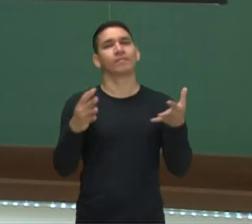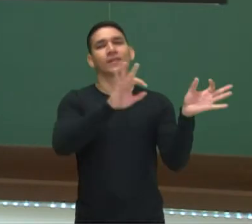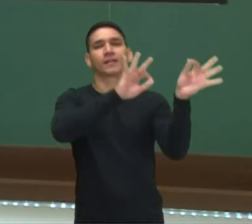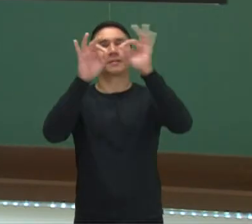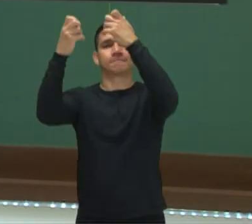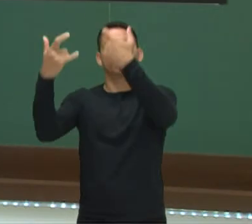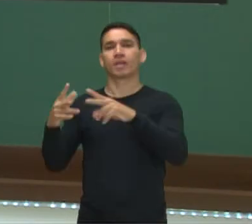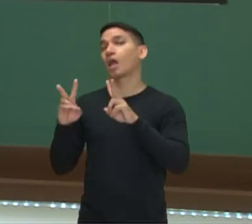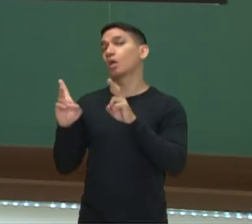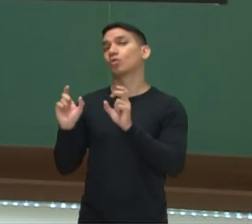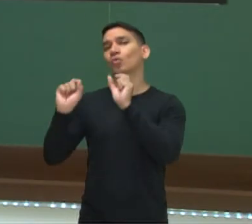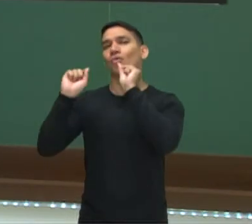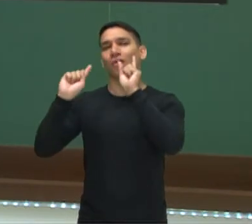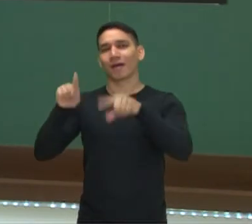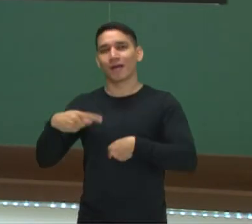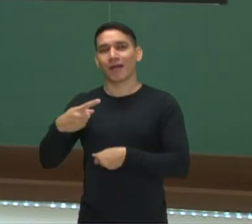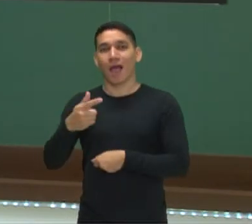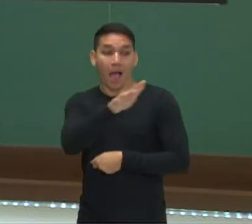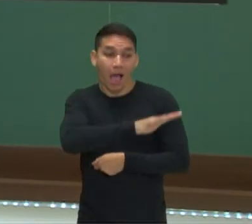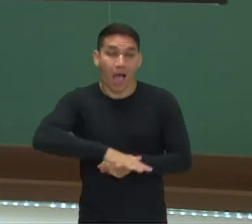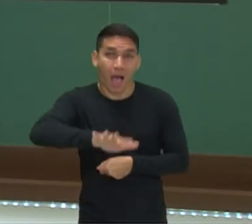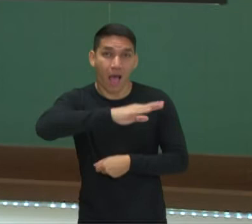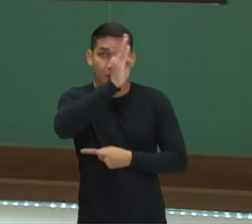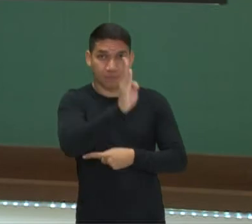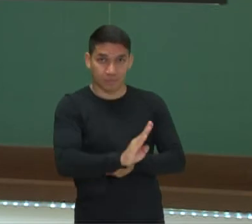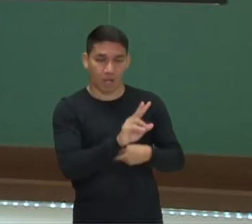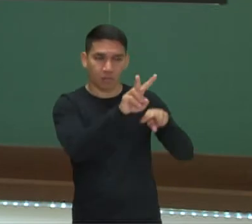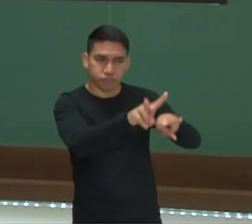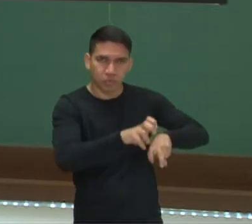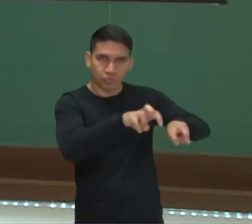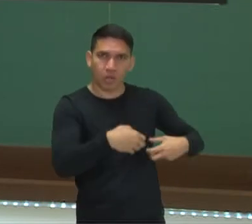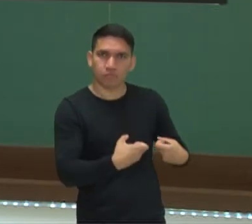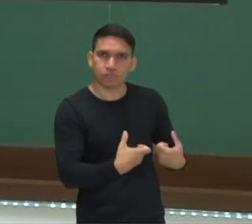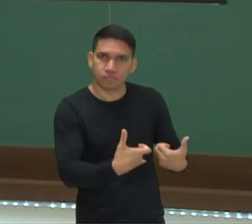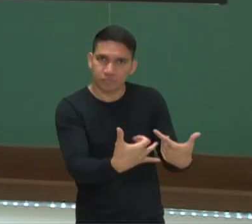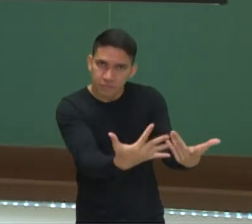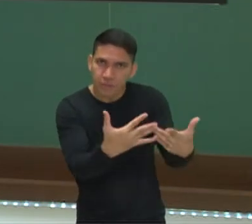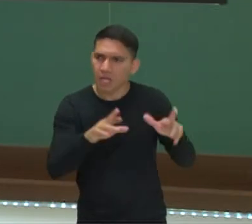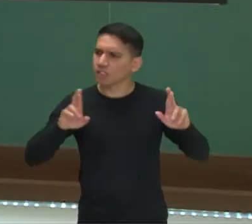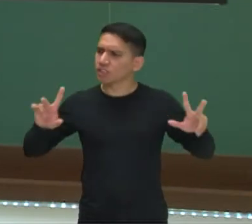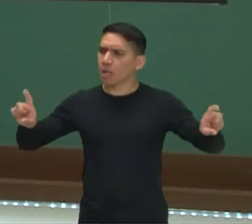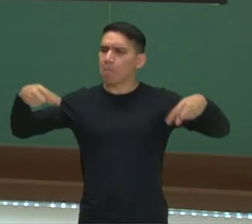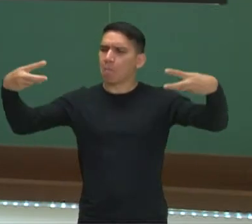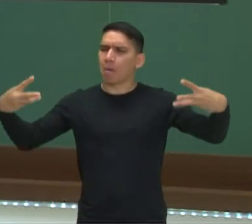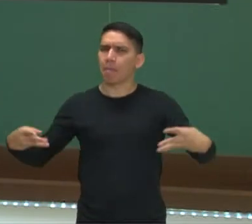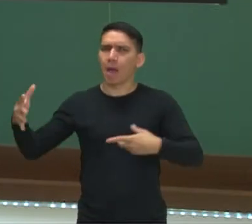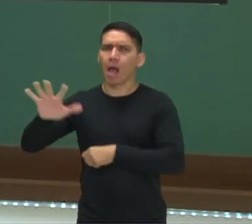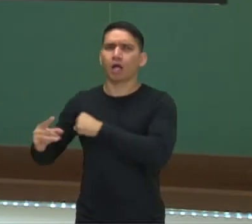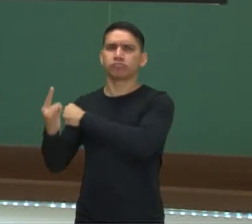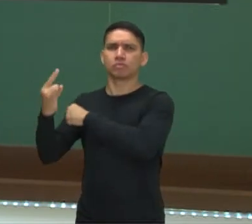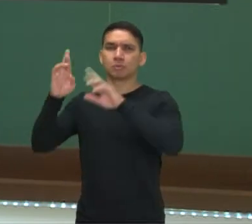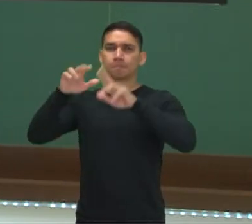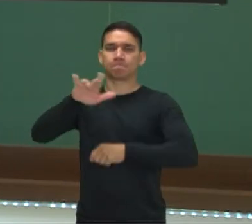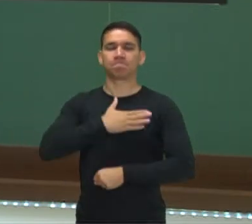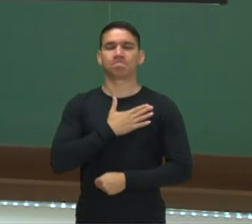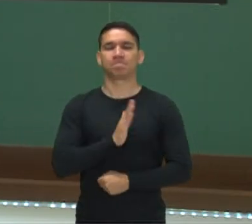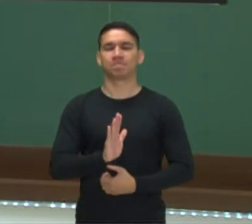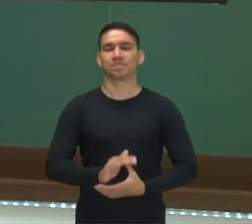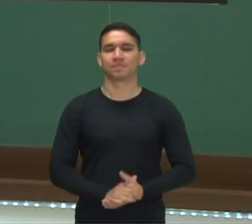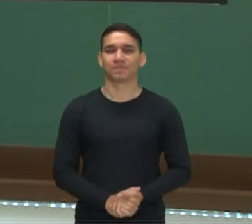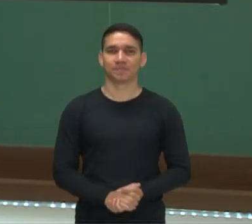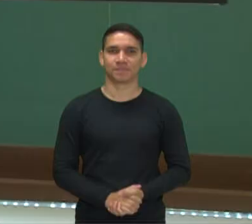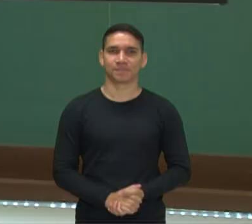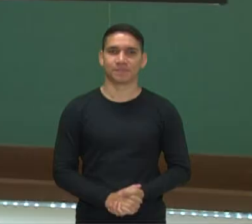nós falamos sobre o espaço rural brasileiro e as diferenças com o espaço urbano. Espero que vocês tenham gostado. Até breve.